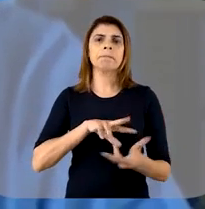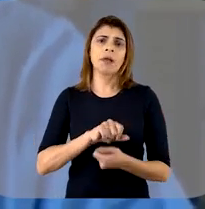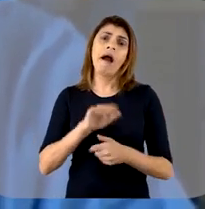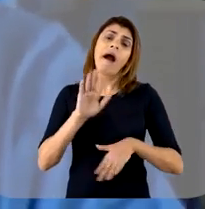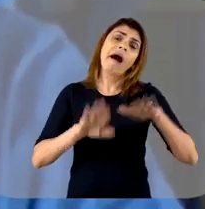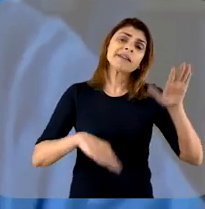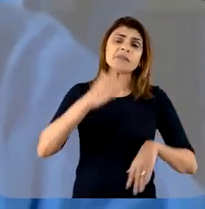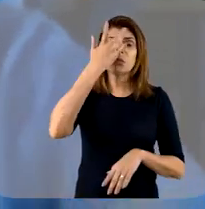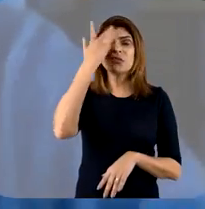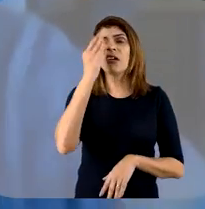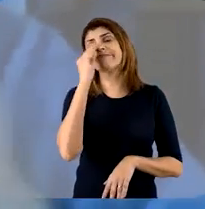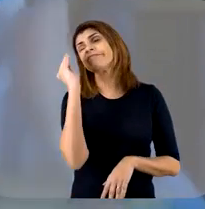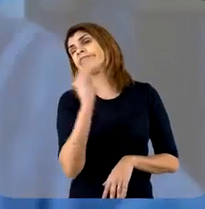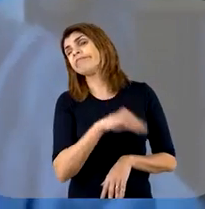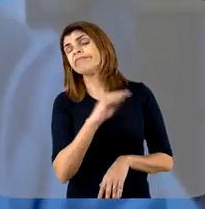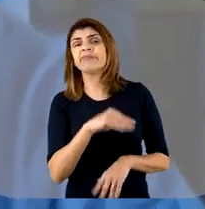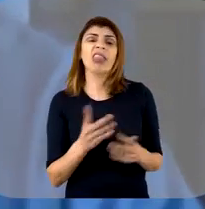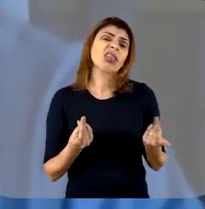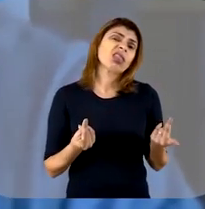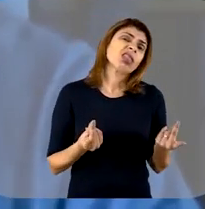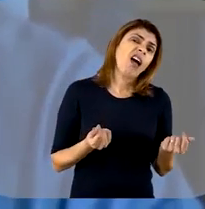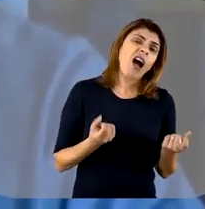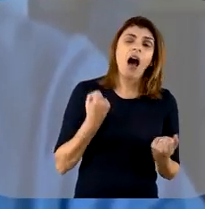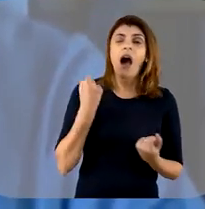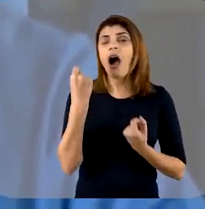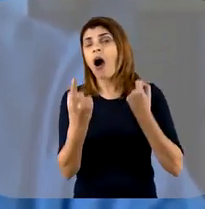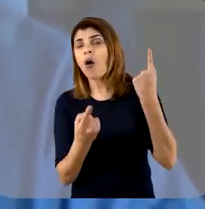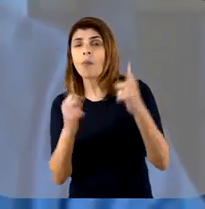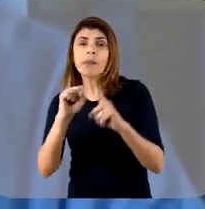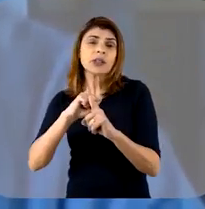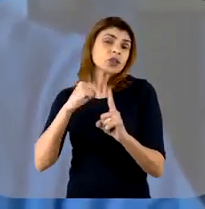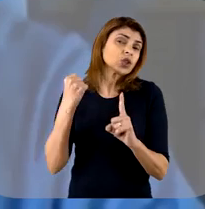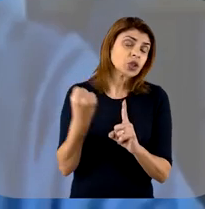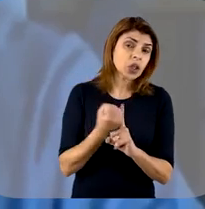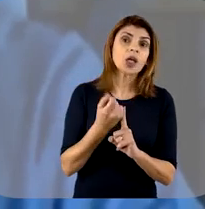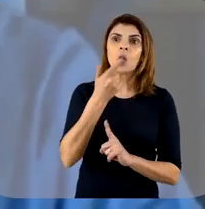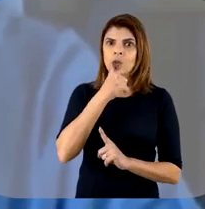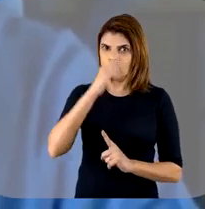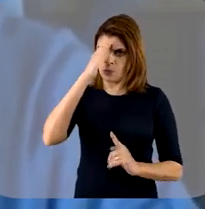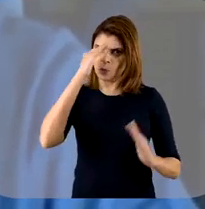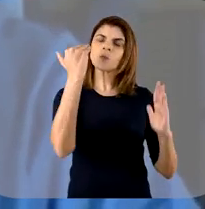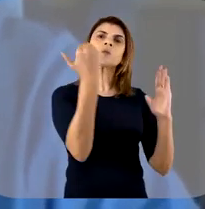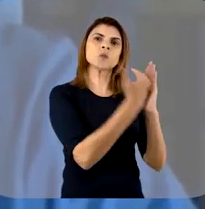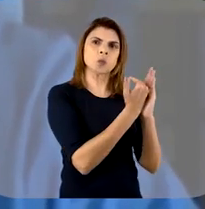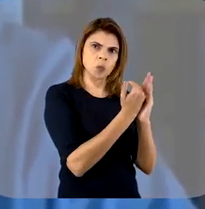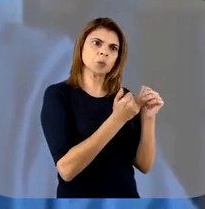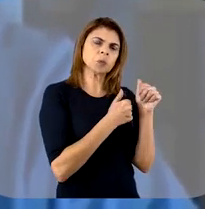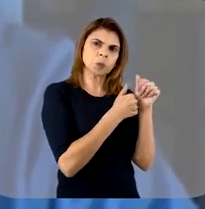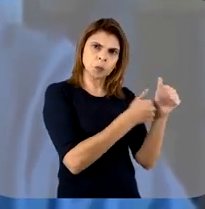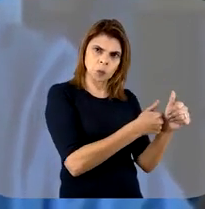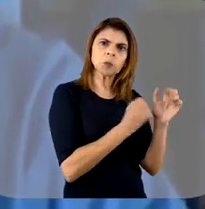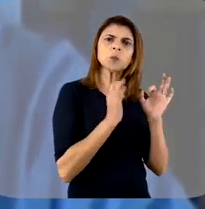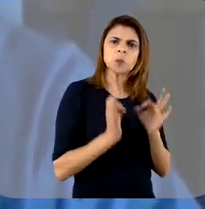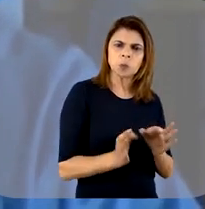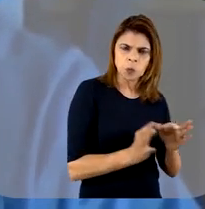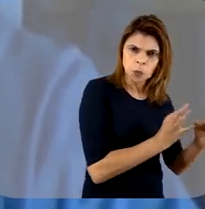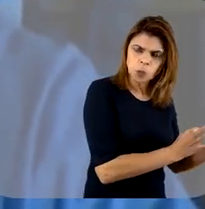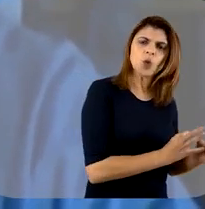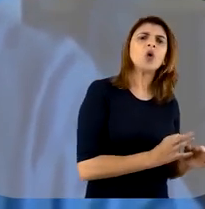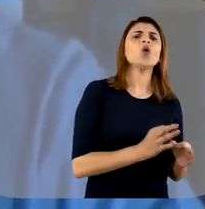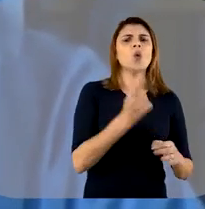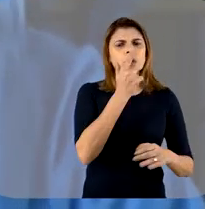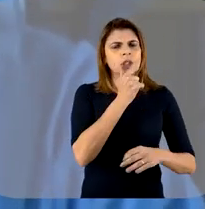vezes em algumas sociedades se deu de forma eficiente, né? Você vê a epidemia se comportou